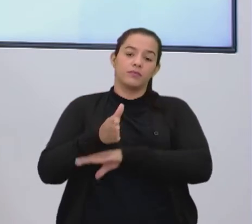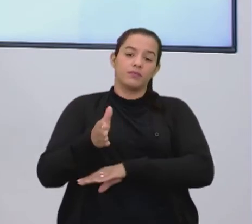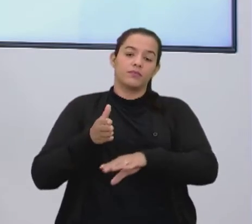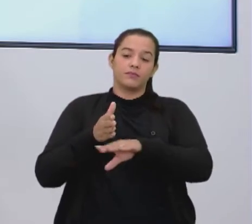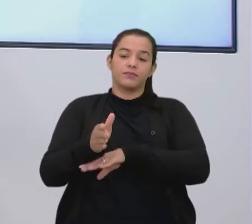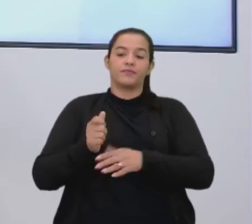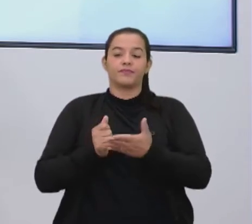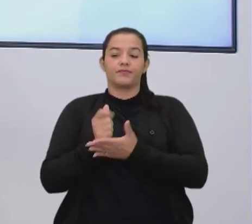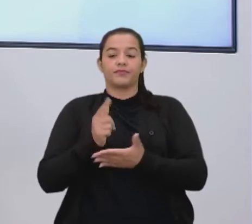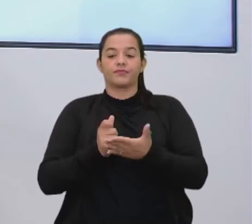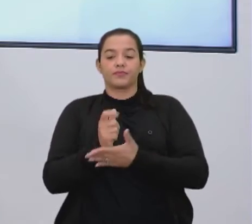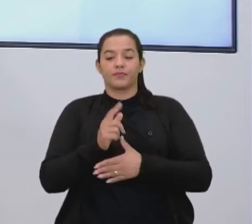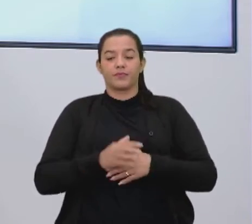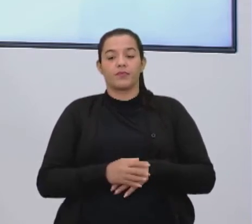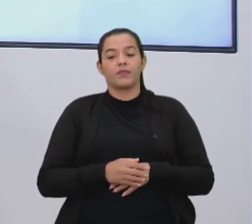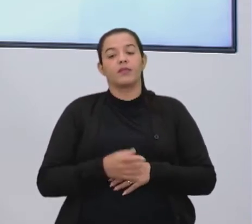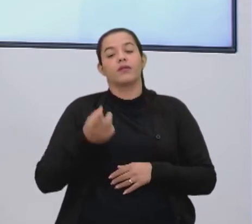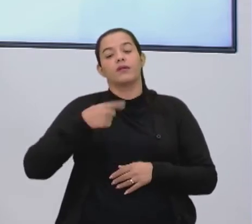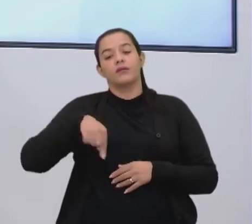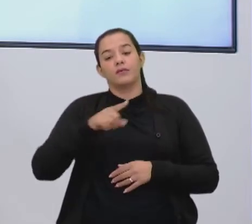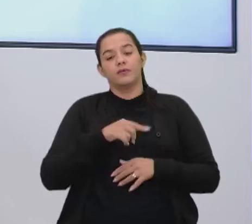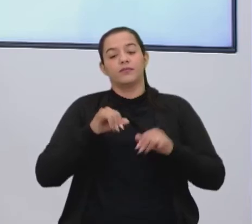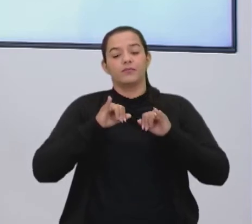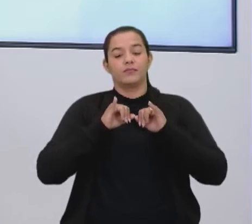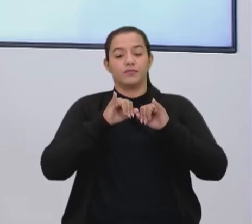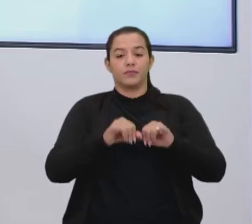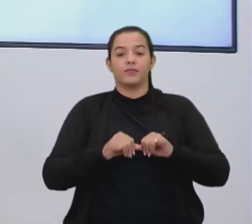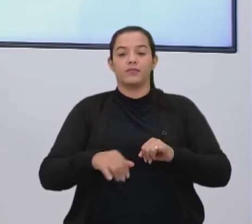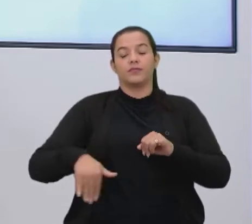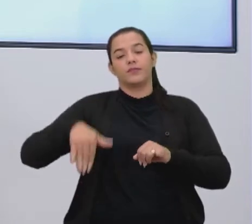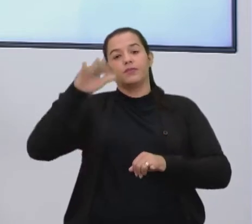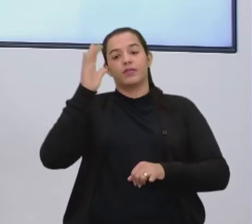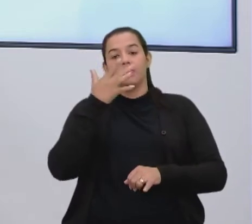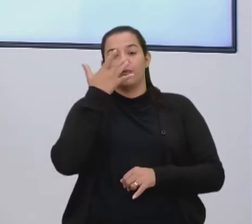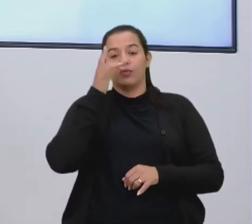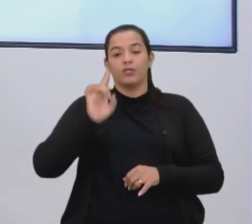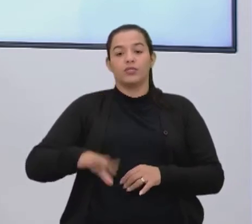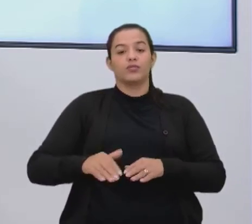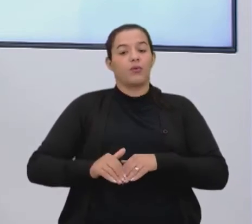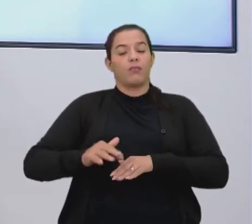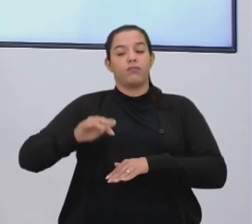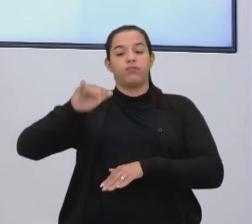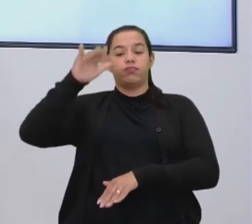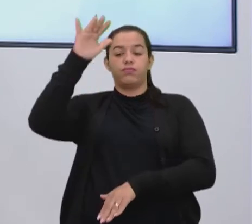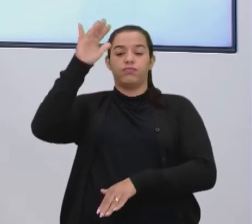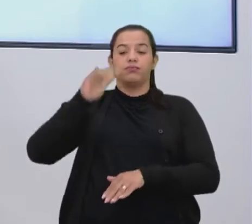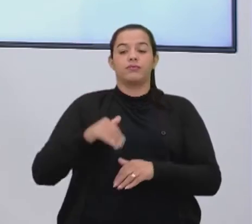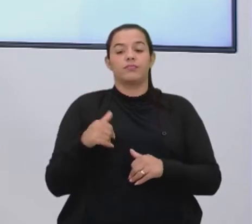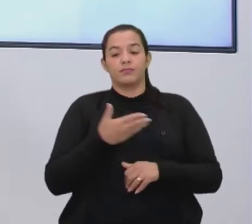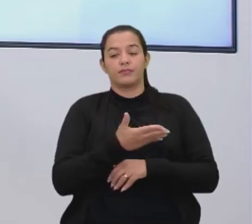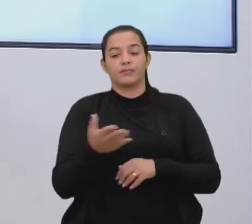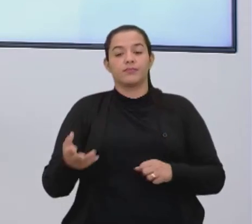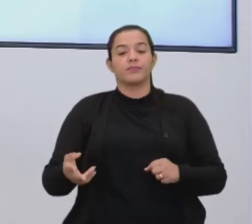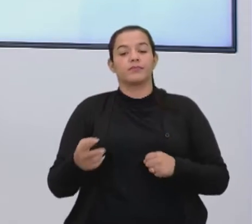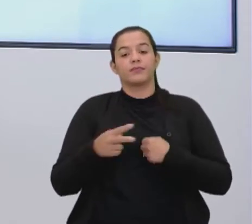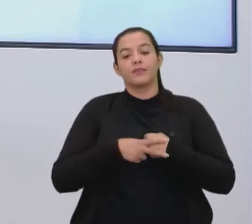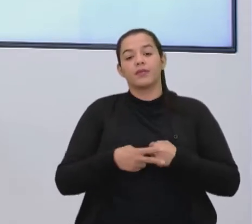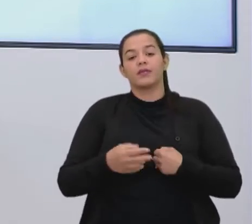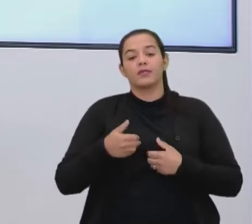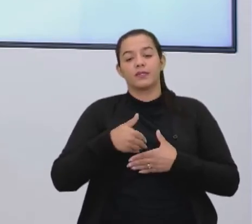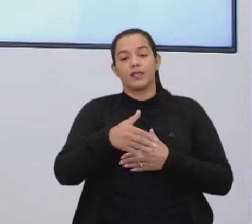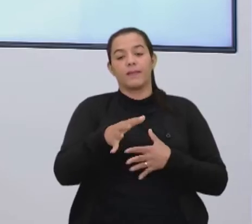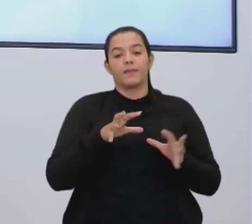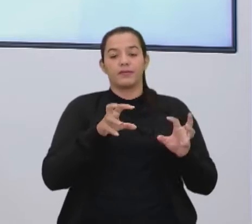comprando naquele mercado, e eles vão gerar um lixo muito maior desses produtos que vão estar fora da validade, que estão para